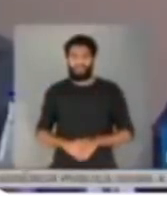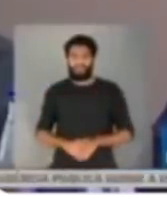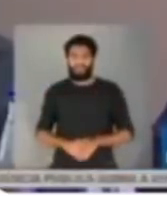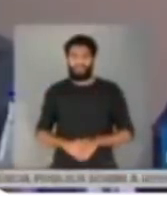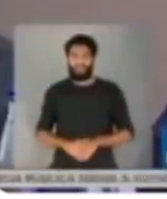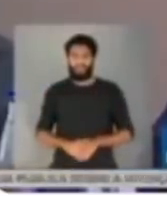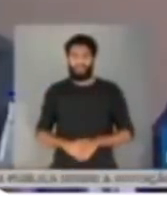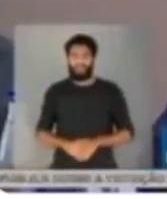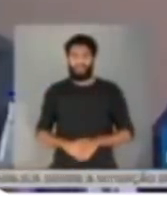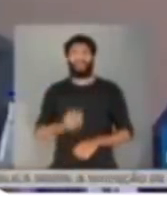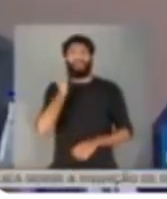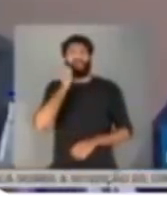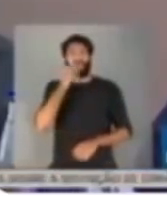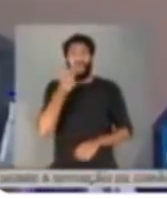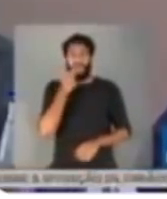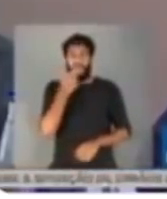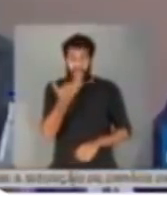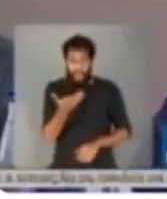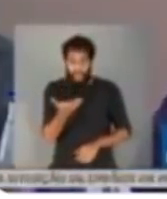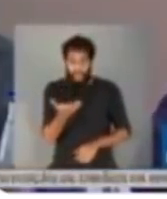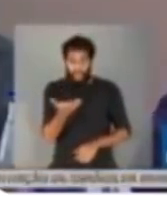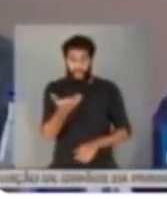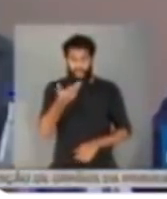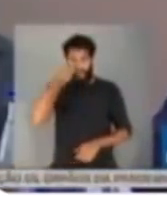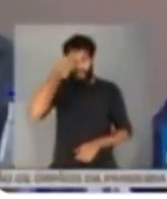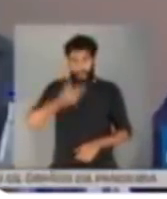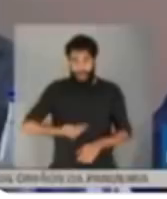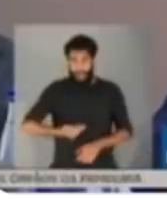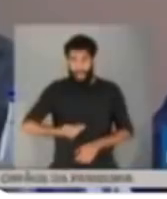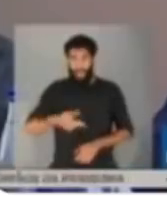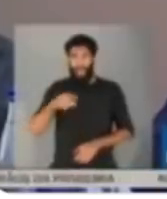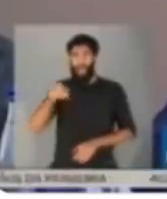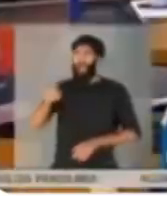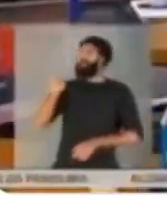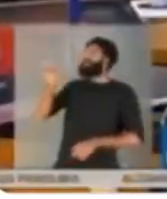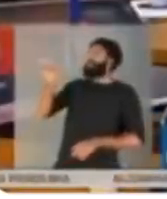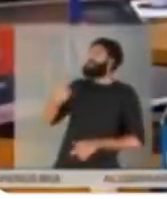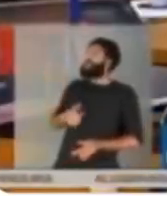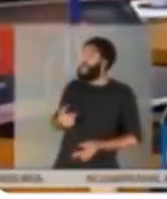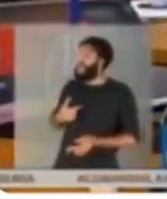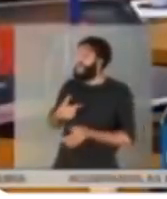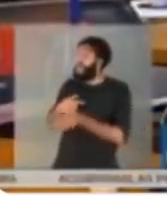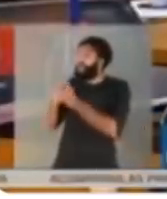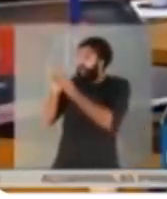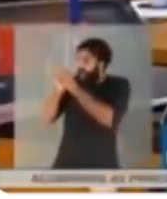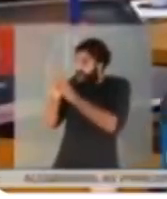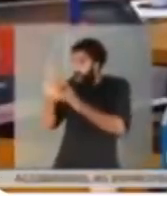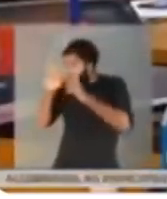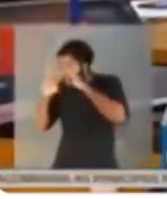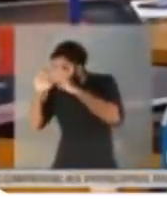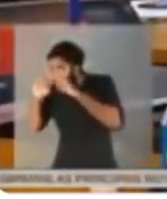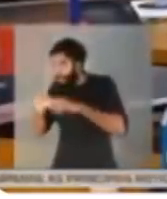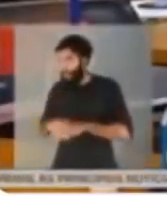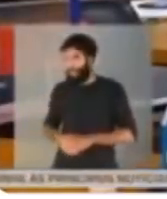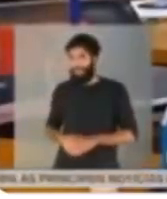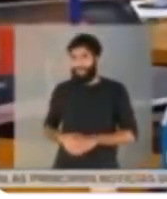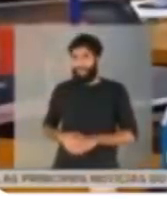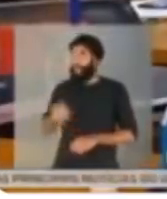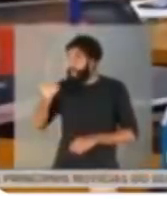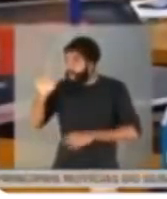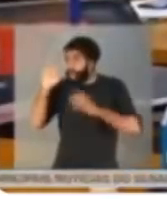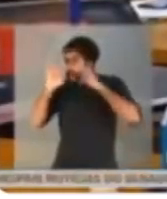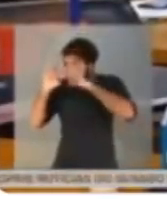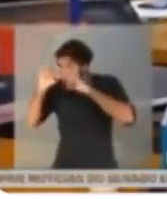fez uma afirmação leviana em relação à minha pessoa... Leviano é o senhor que foi caçado. Dali! O senhor permitiu me defender... Leviano é o senhor que foi